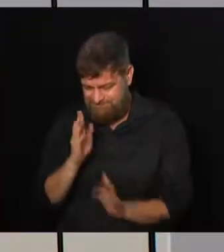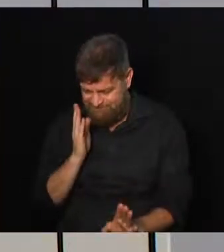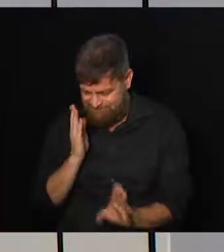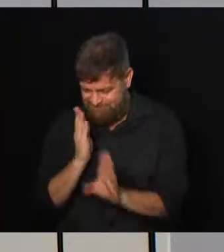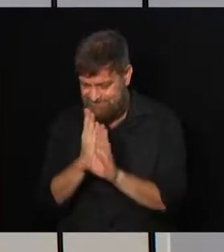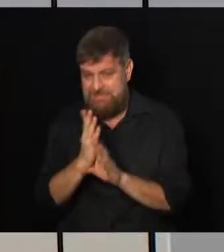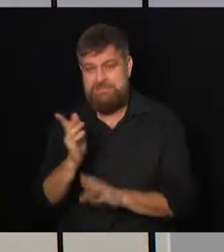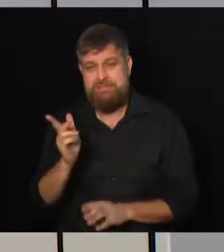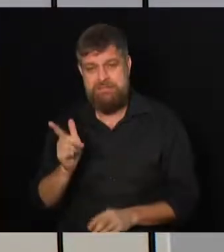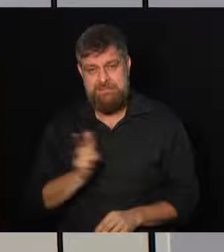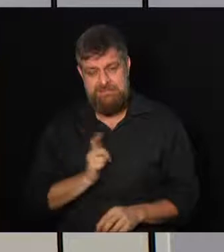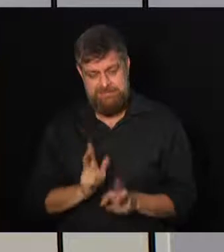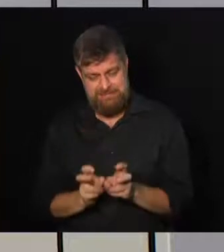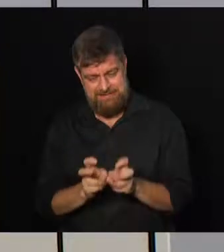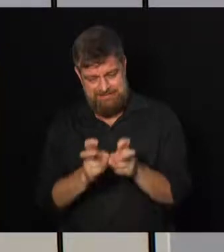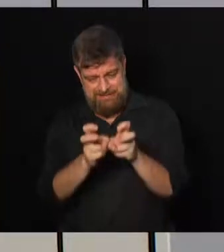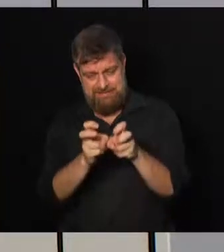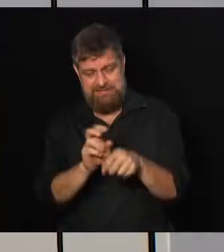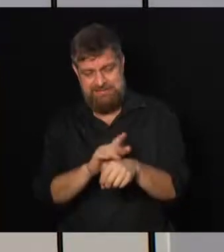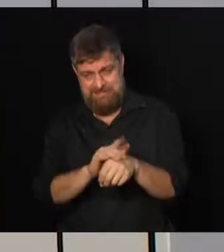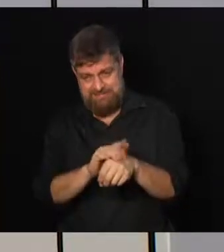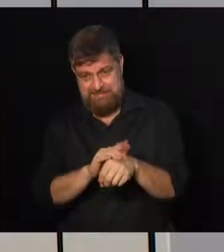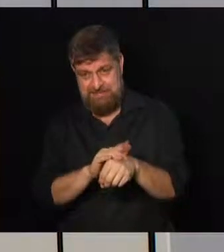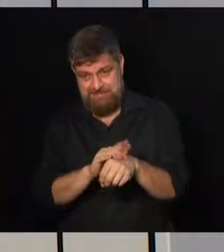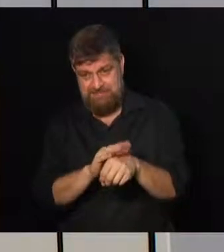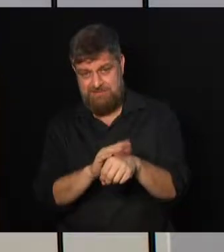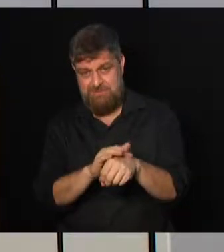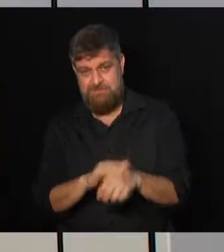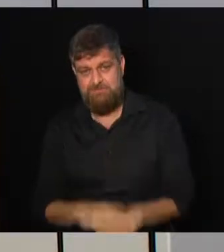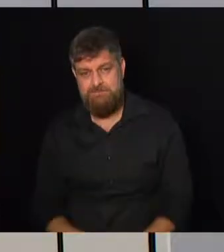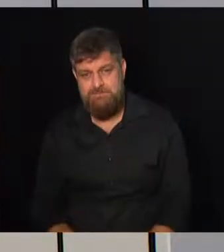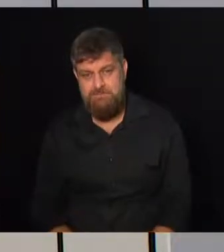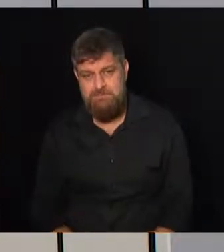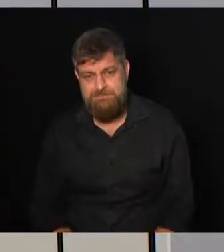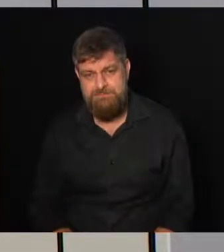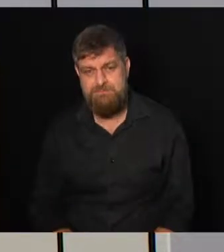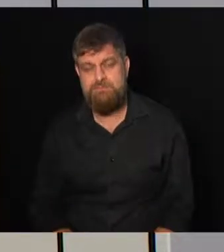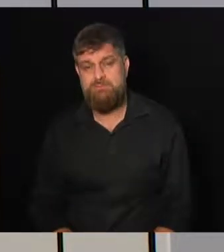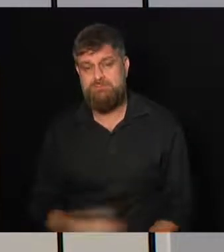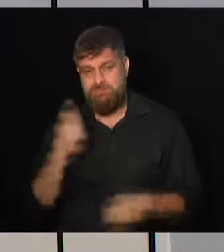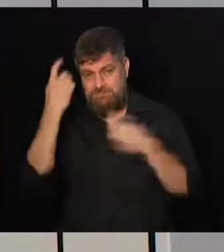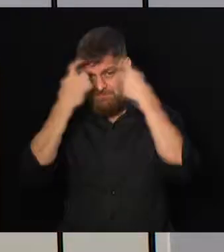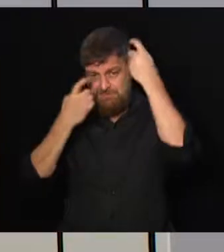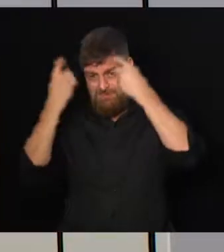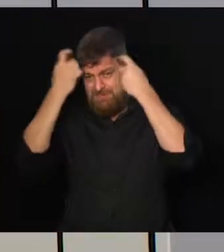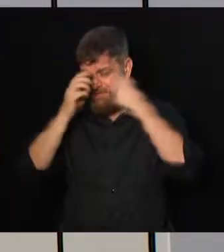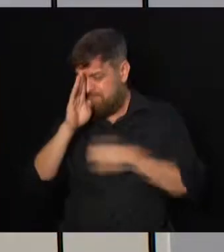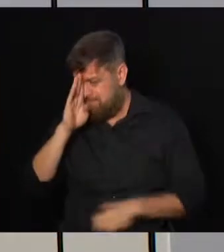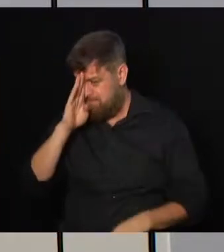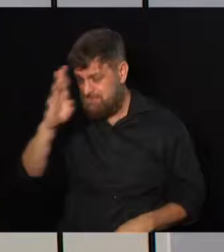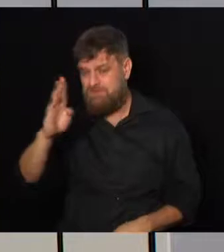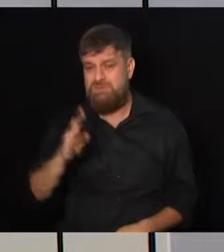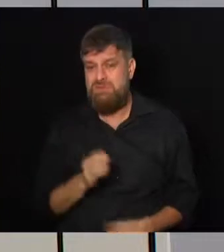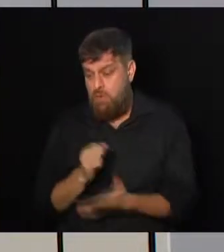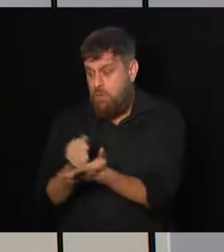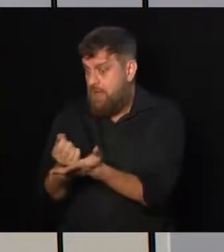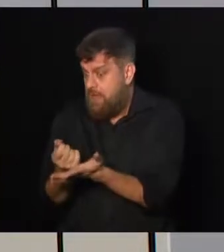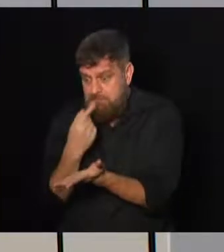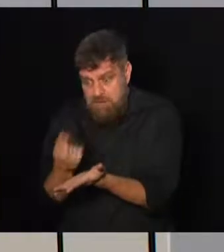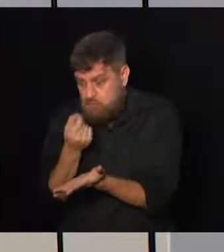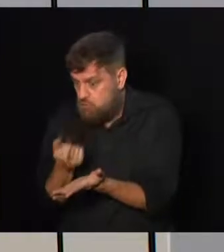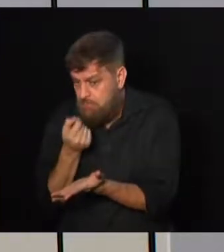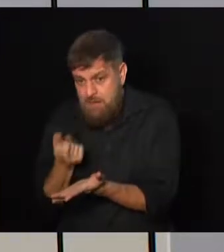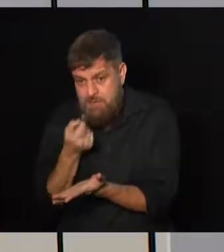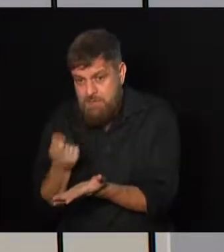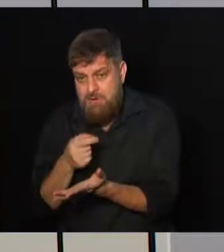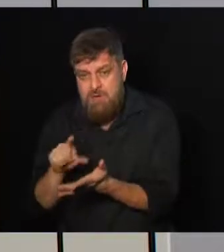tem uma patologia nesse sentido de câncer, uma das maiores preocupações dela é ela adquirir esses medicamentos